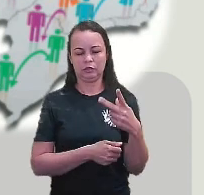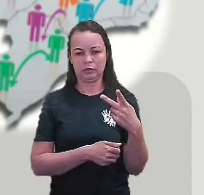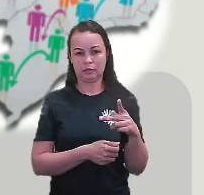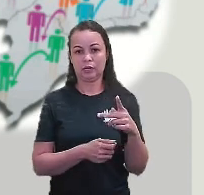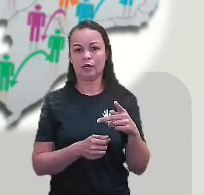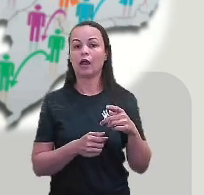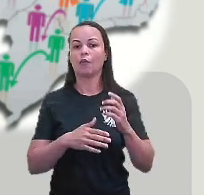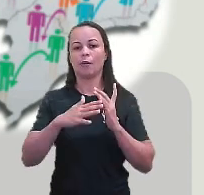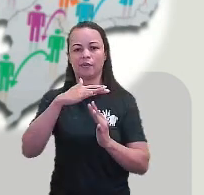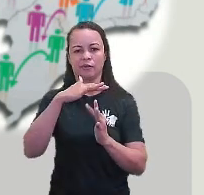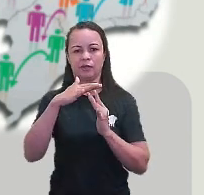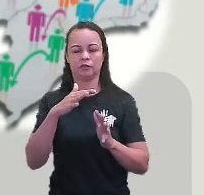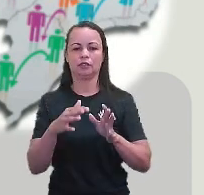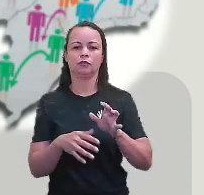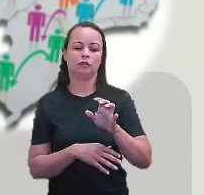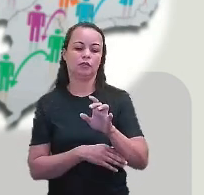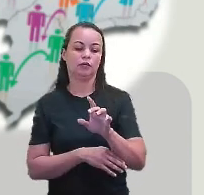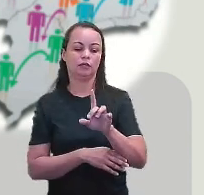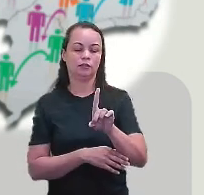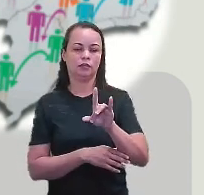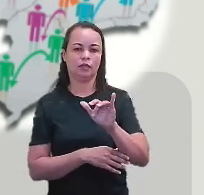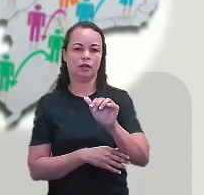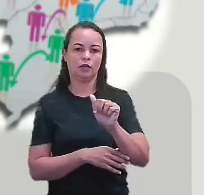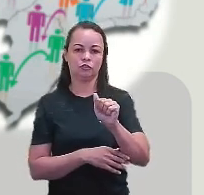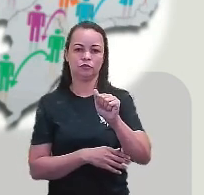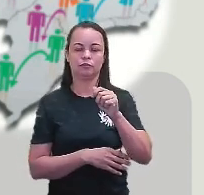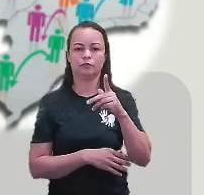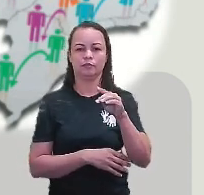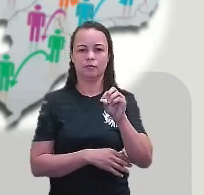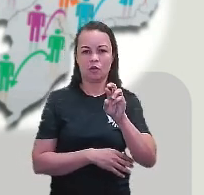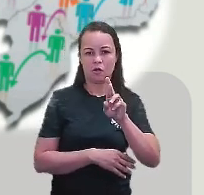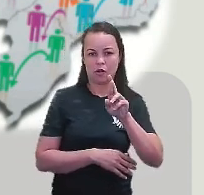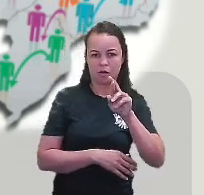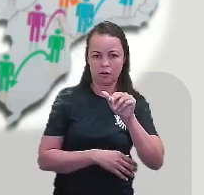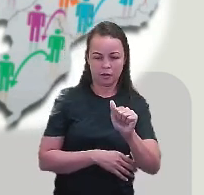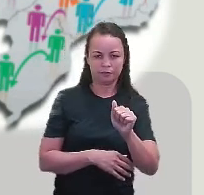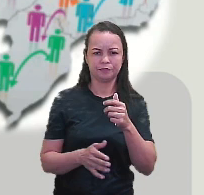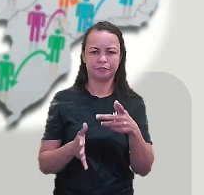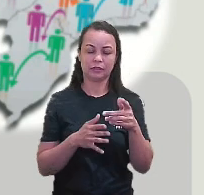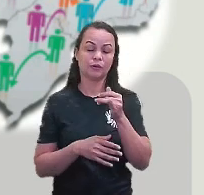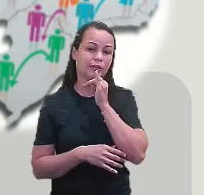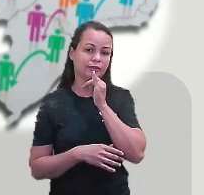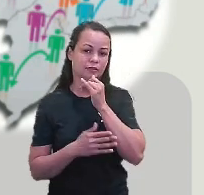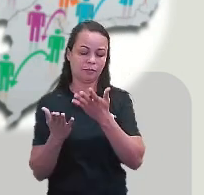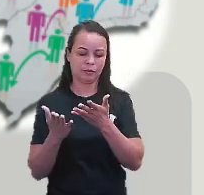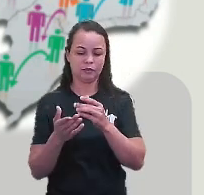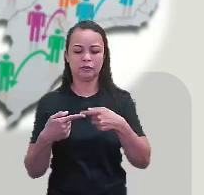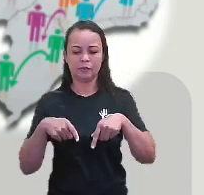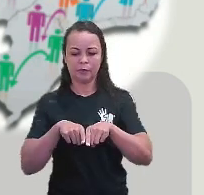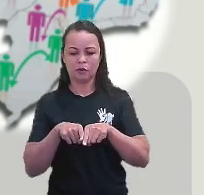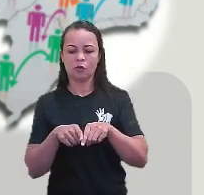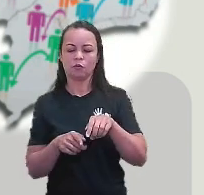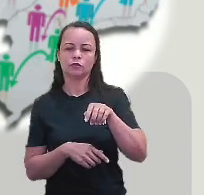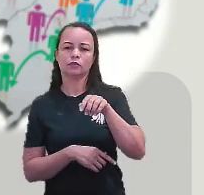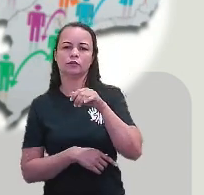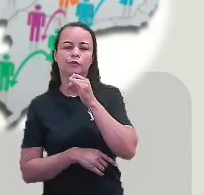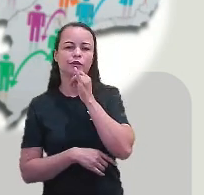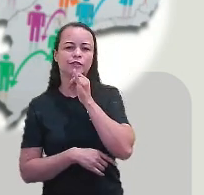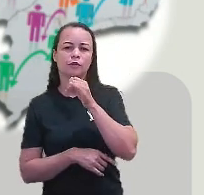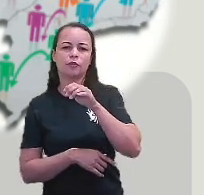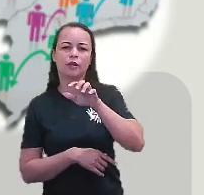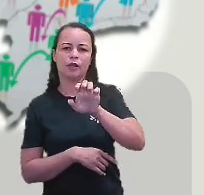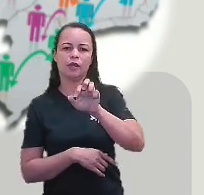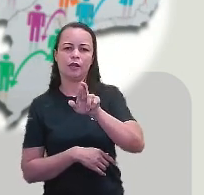Daí pode ser de forma espontânea? Sim, não precisa só ser a força. Eu trouxe um exemplo, como os hebreus quando saíram do